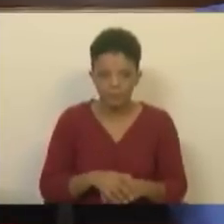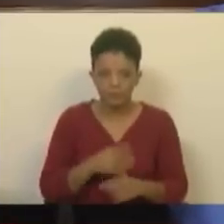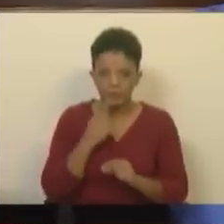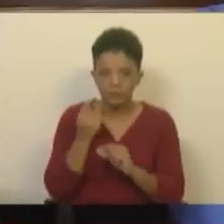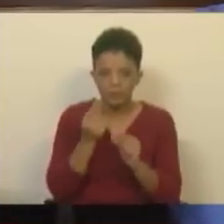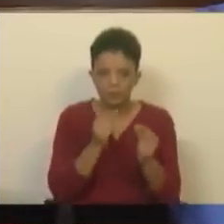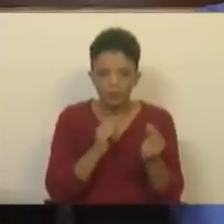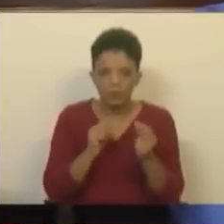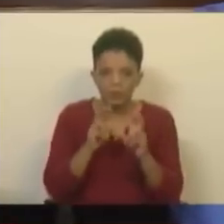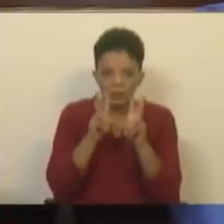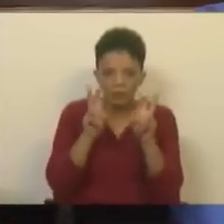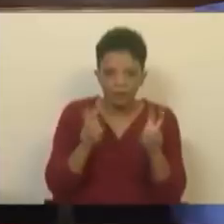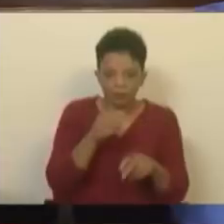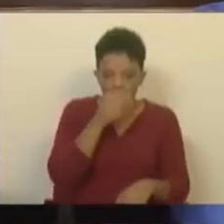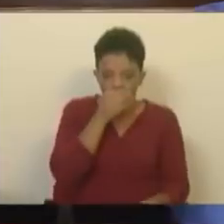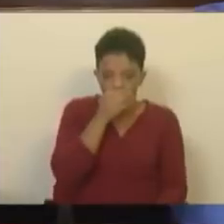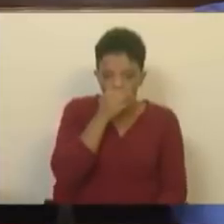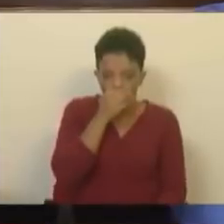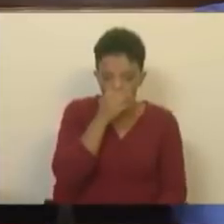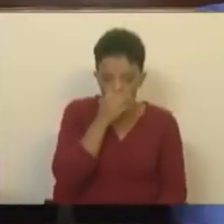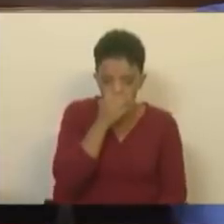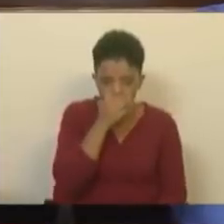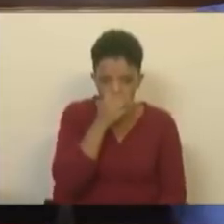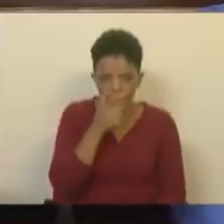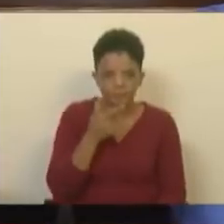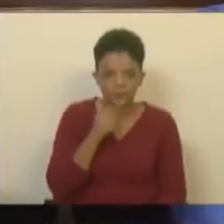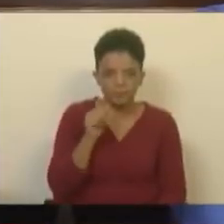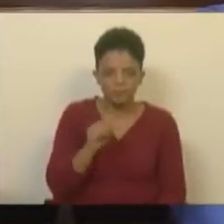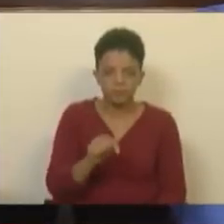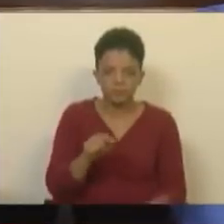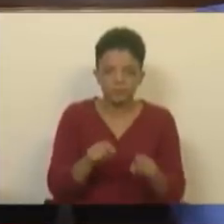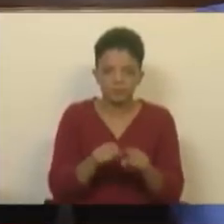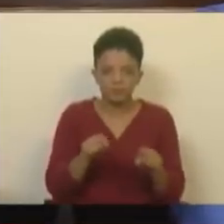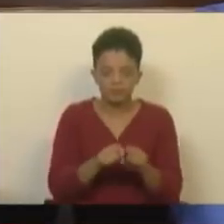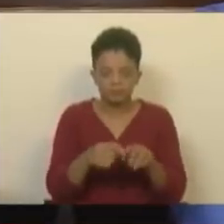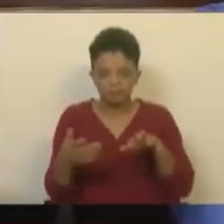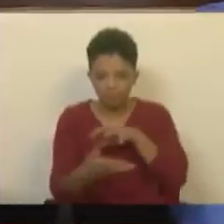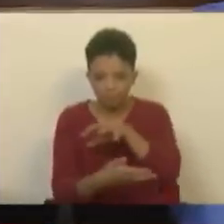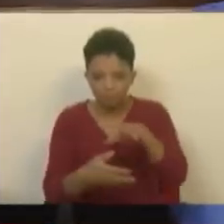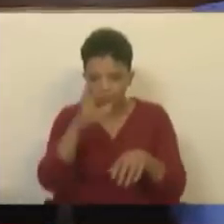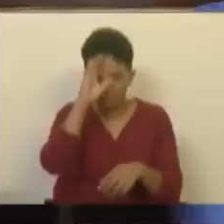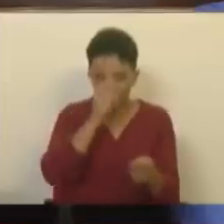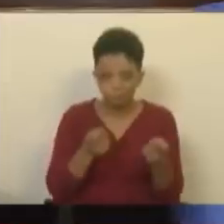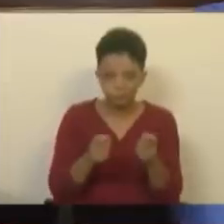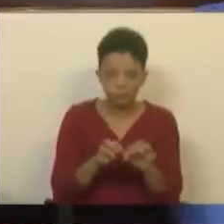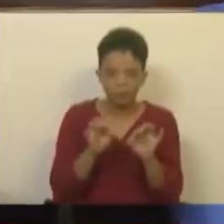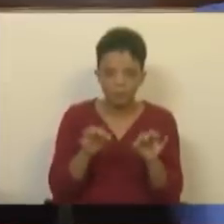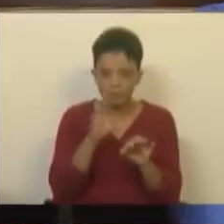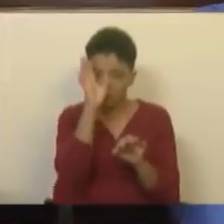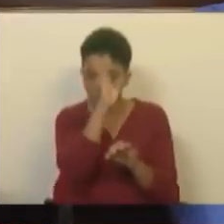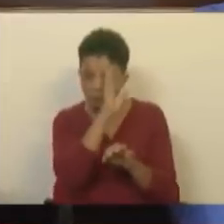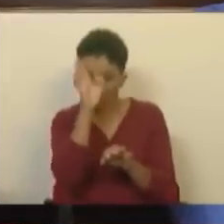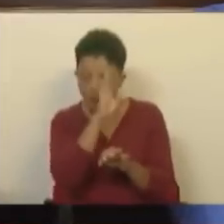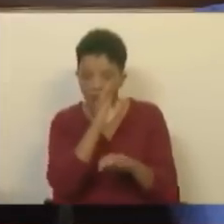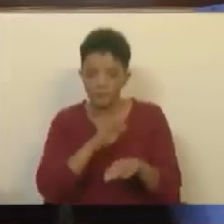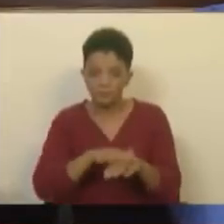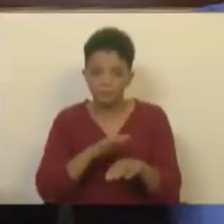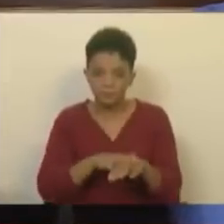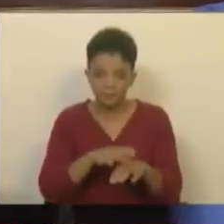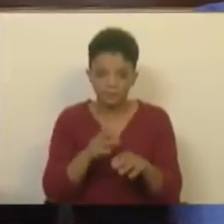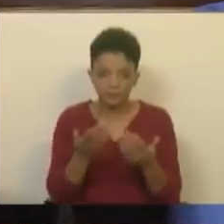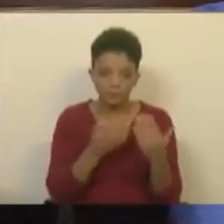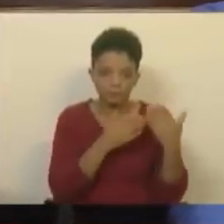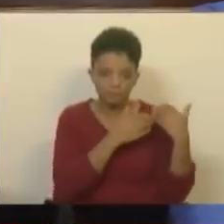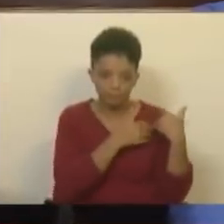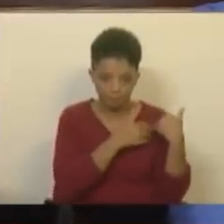discutir esse assunto O que ele não pode é ser trazido no meio de uma crise coordenativa em Fuga para aquilo que são